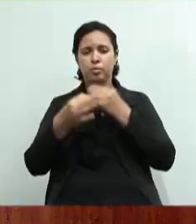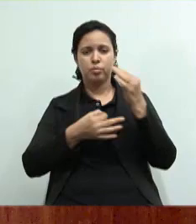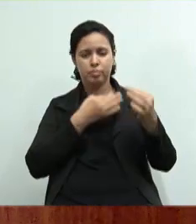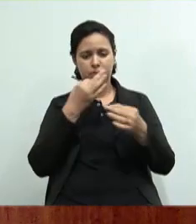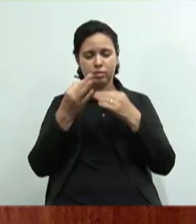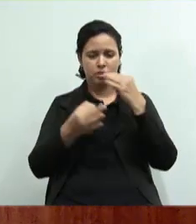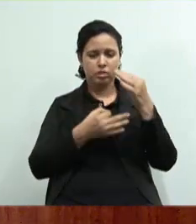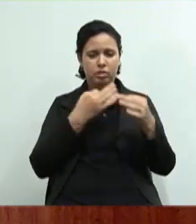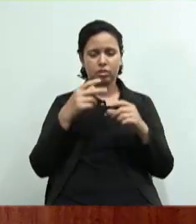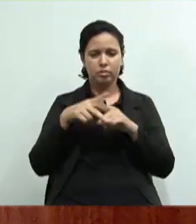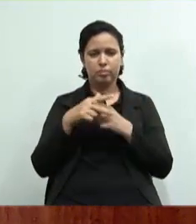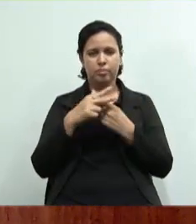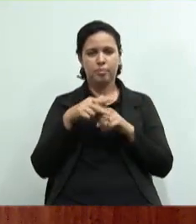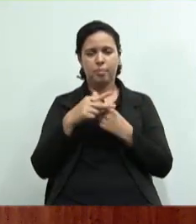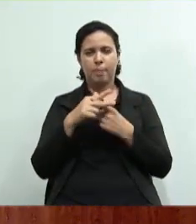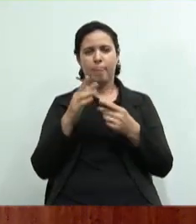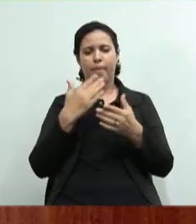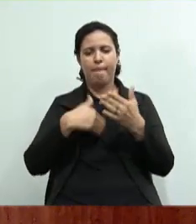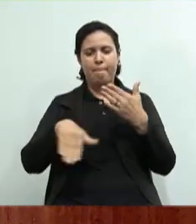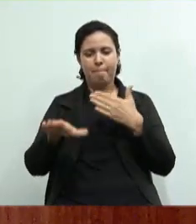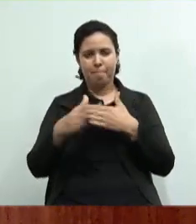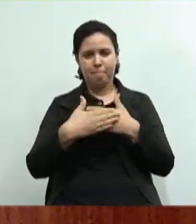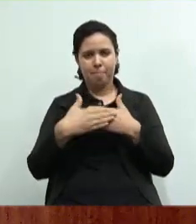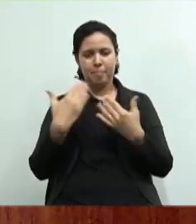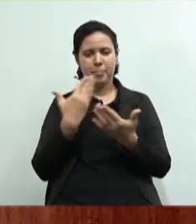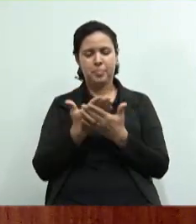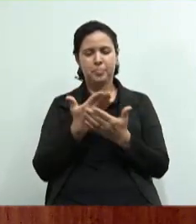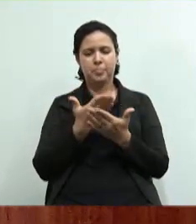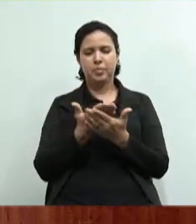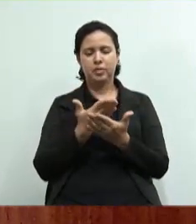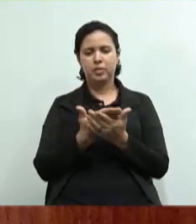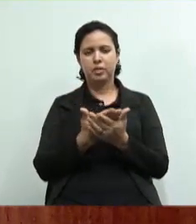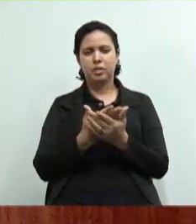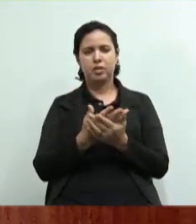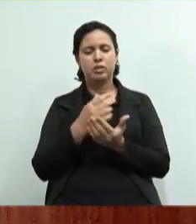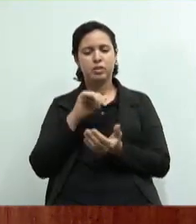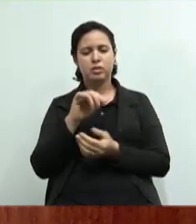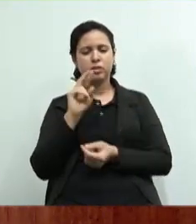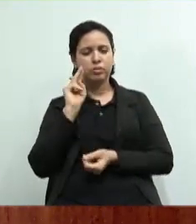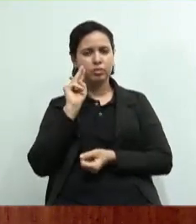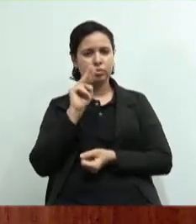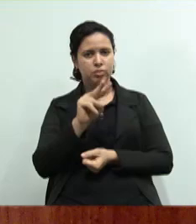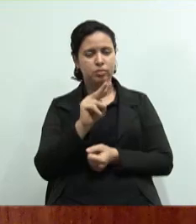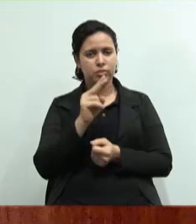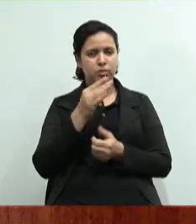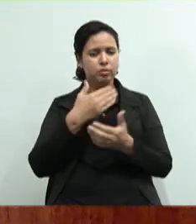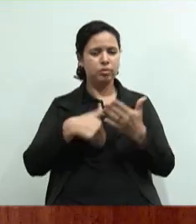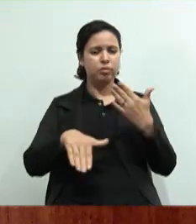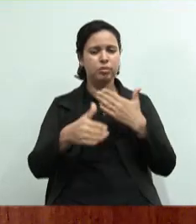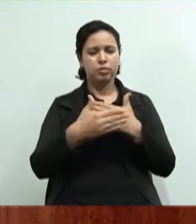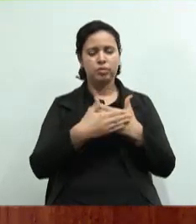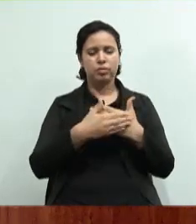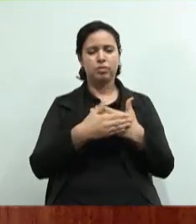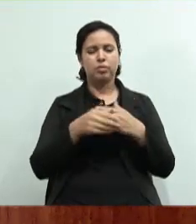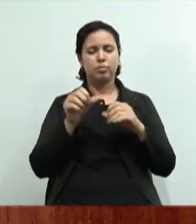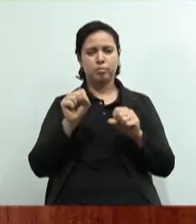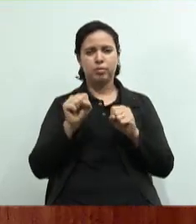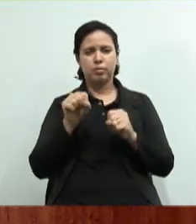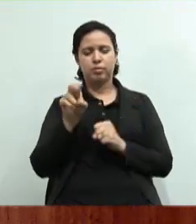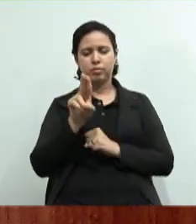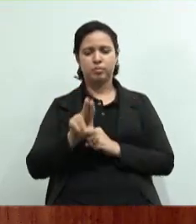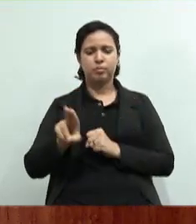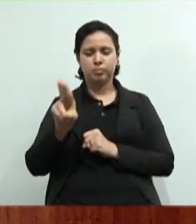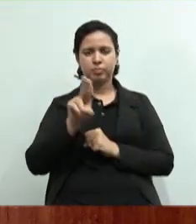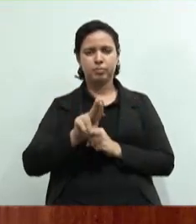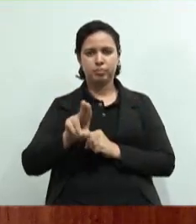E considerando toda a nossa aula aqui também, se a gente prestar atenção, todas essas ferramentas da qualidade, ela pode ser utilizada